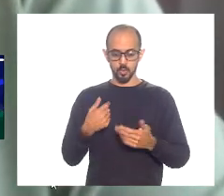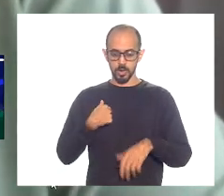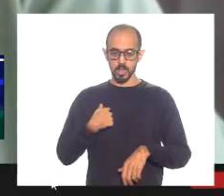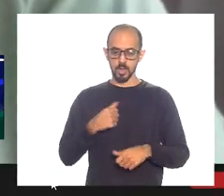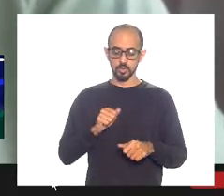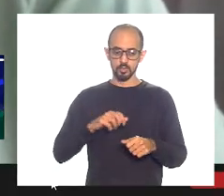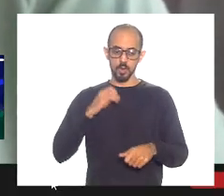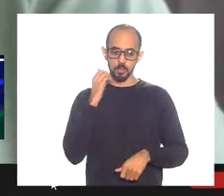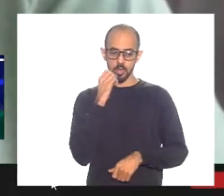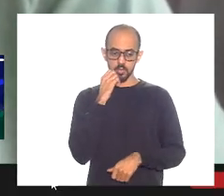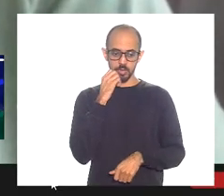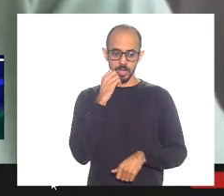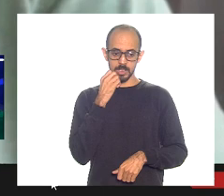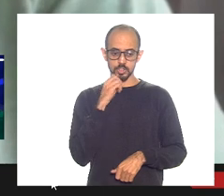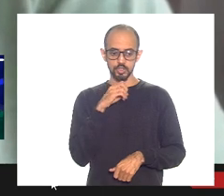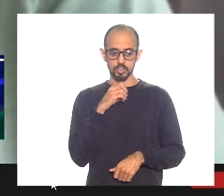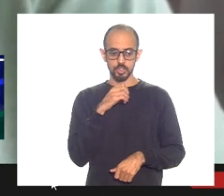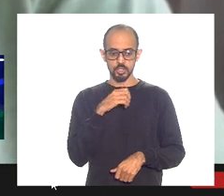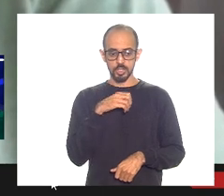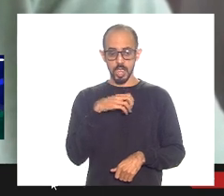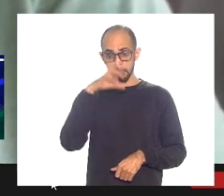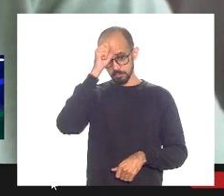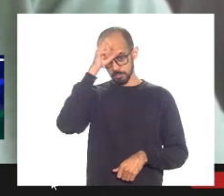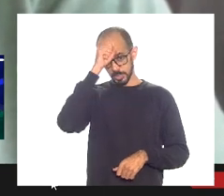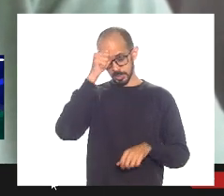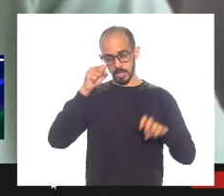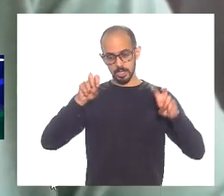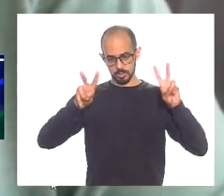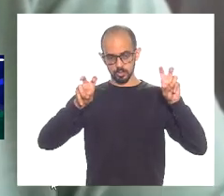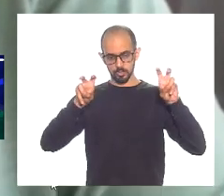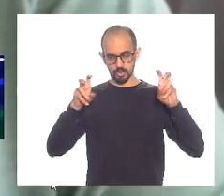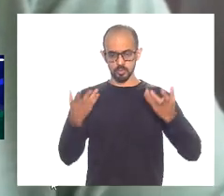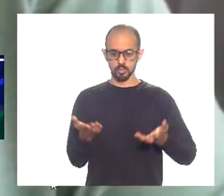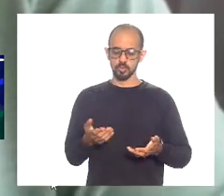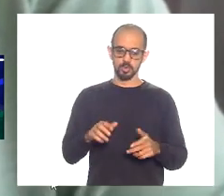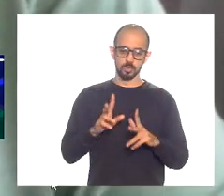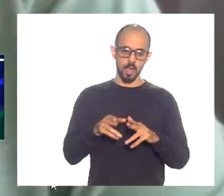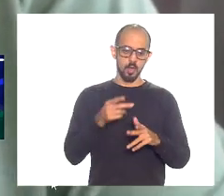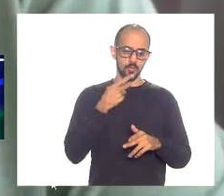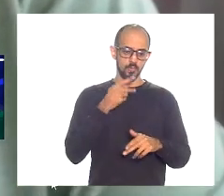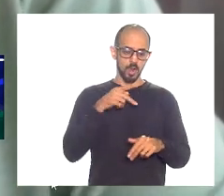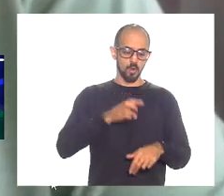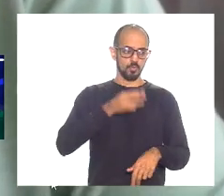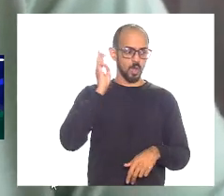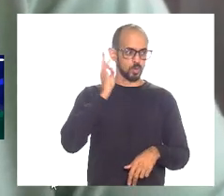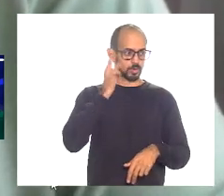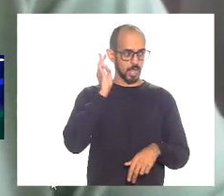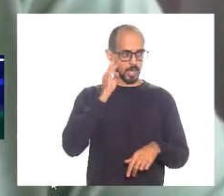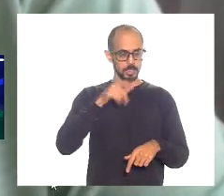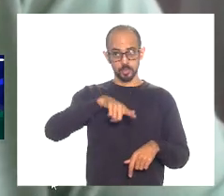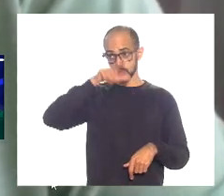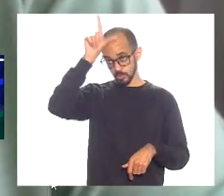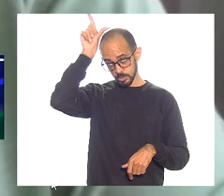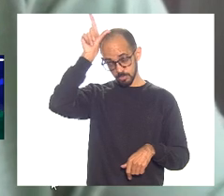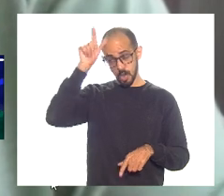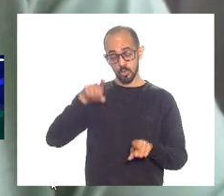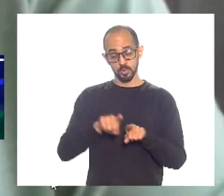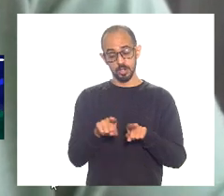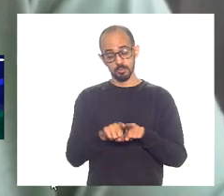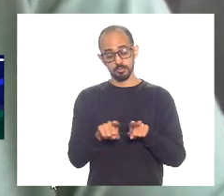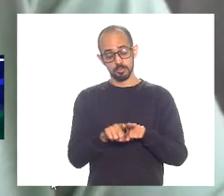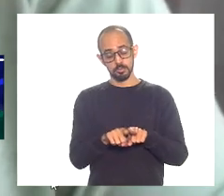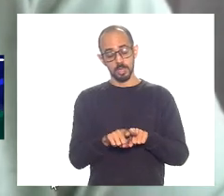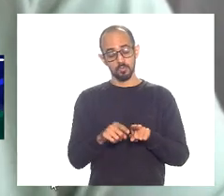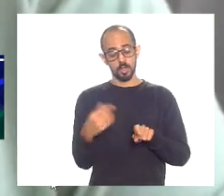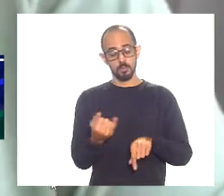assunto, né? E como ficou aqui colocado pelo deputado Valdec, o doutor Luiz Paulo, foi